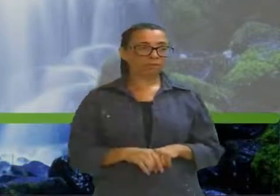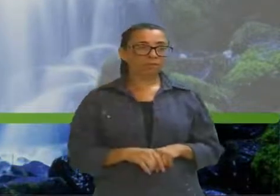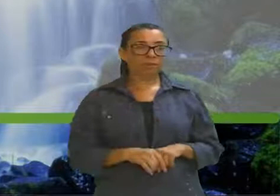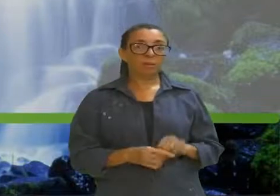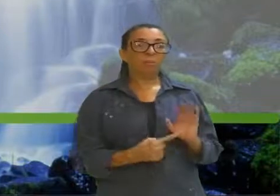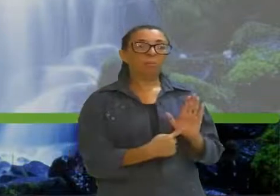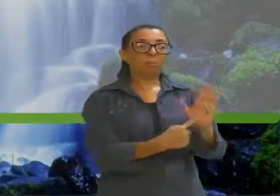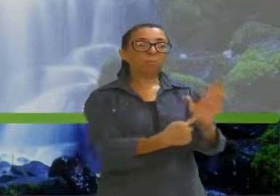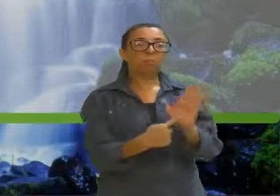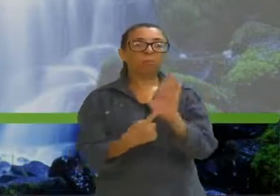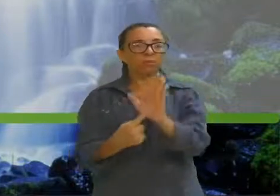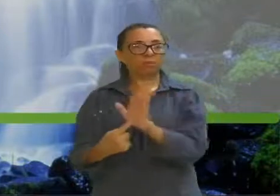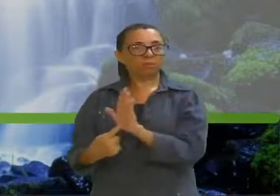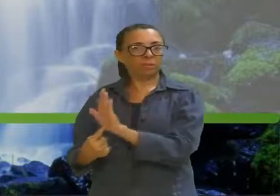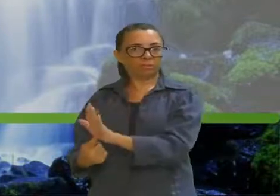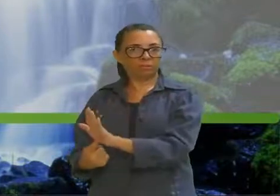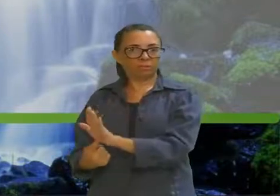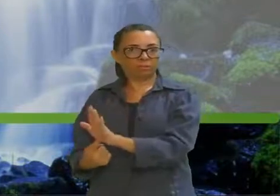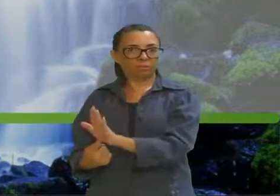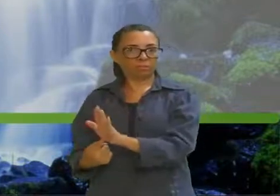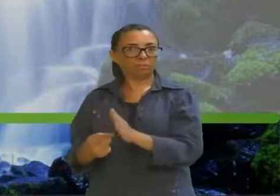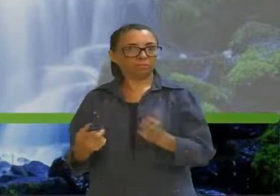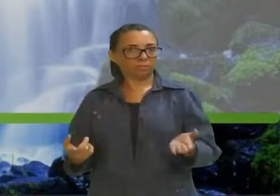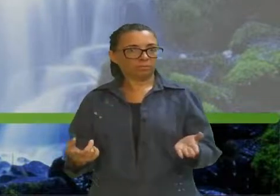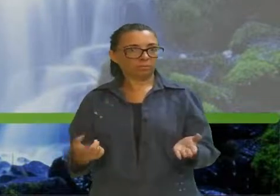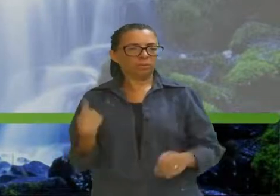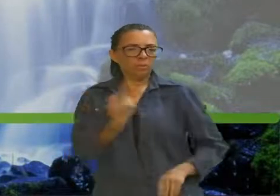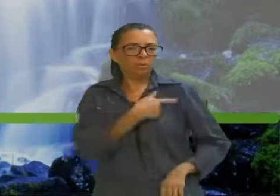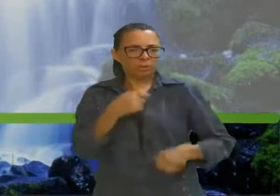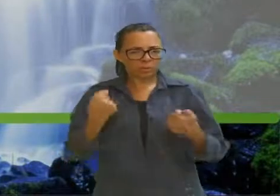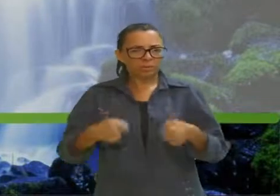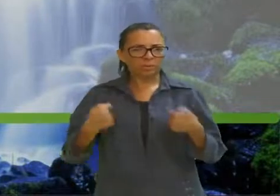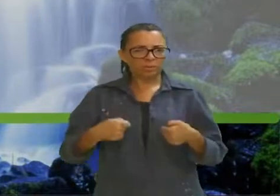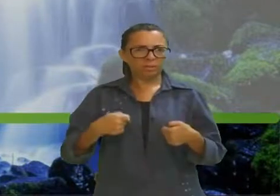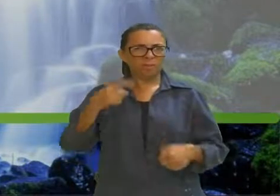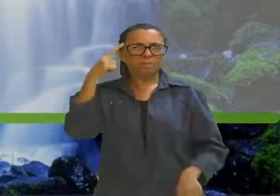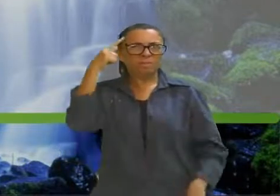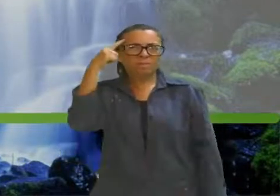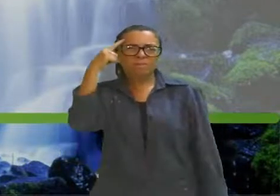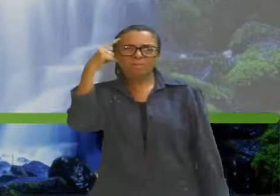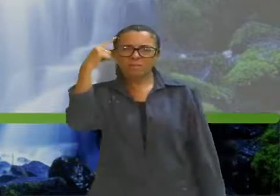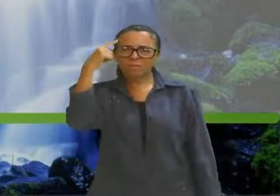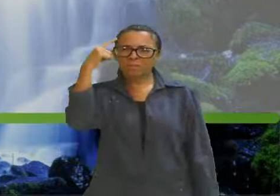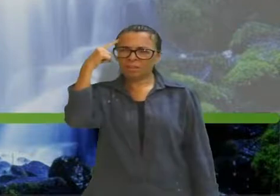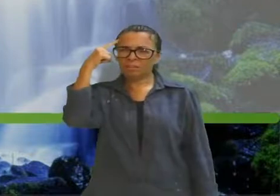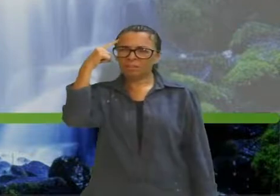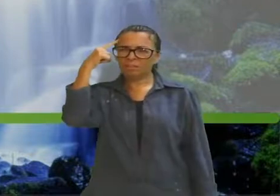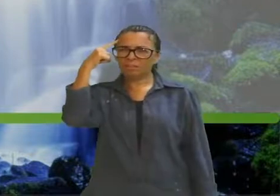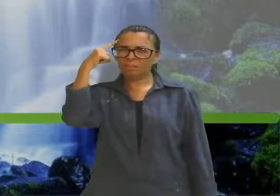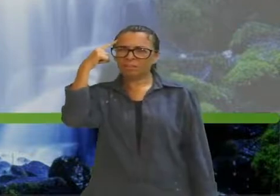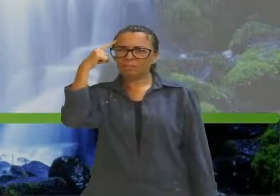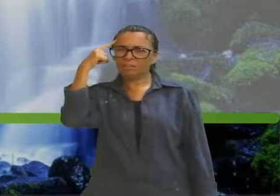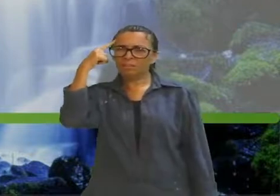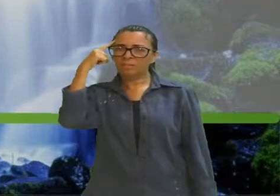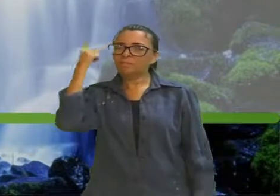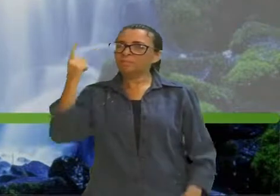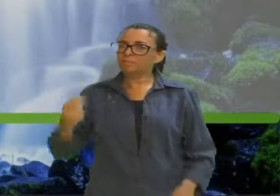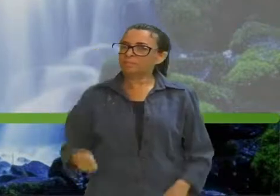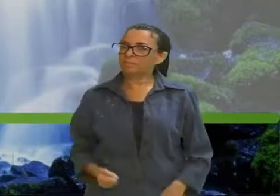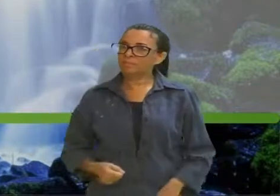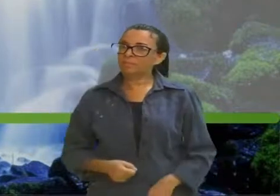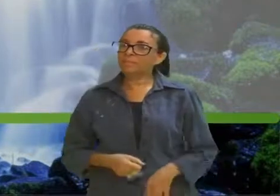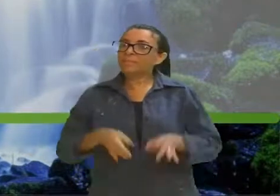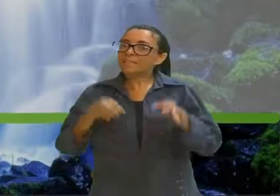aquilo que realmente eu tenho consciência de que é. Aí eu faço diferente daquilo, né? Então, o meu fazer tem que